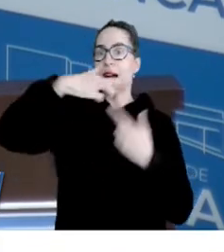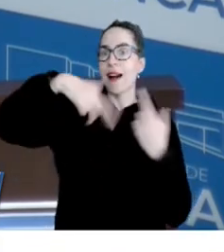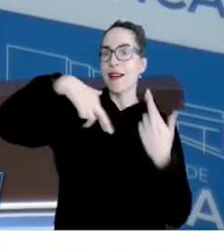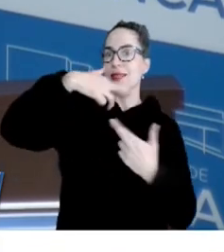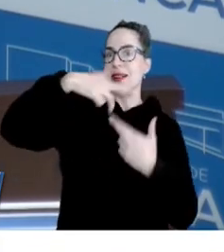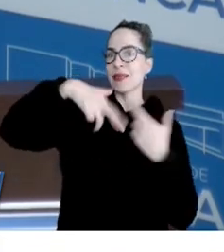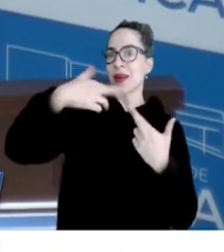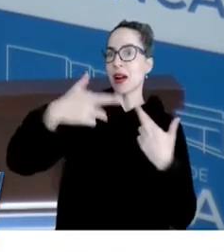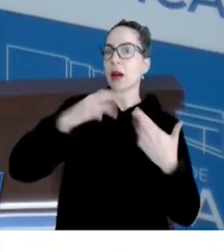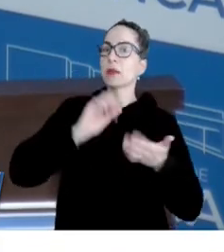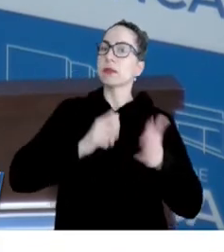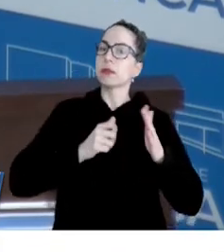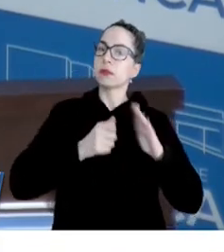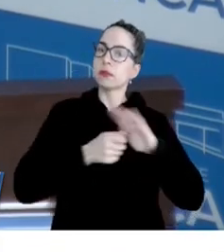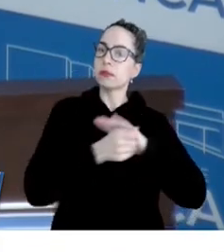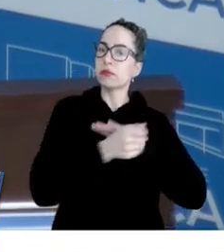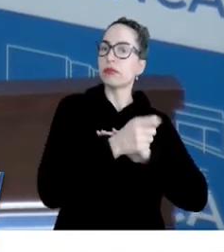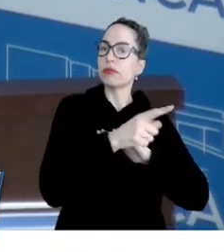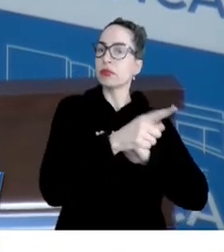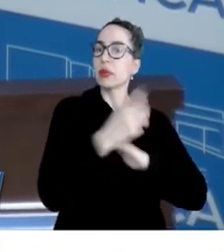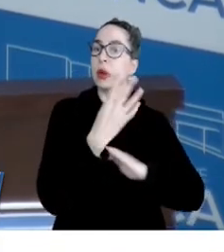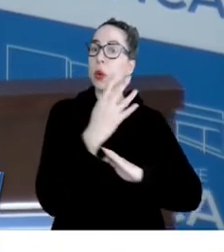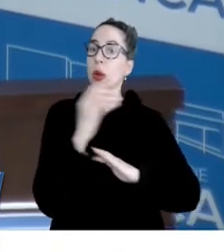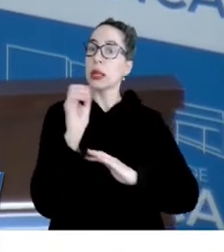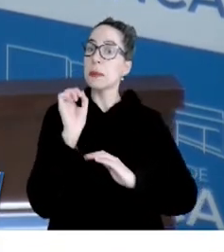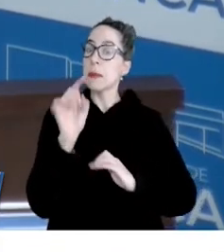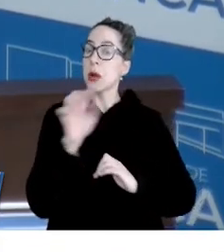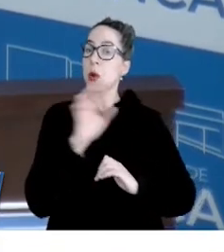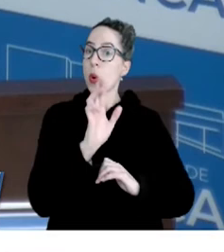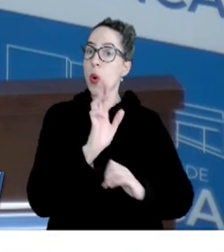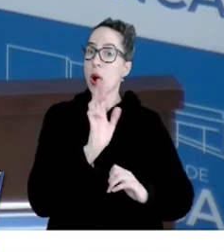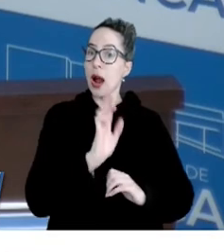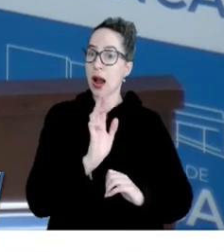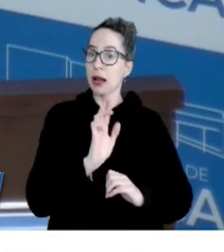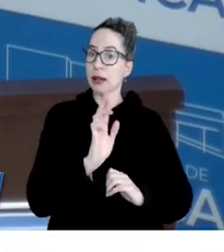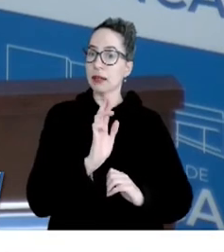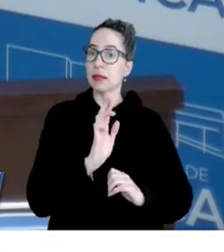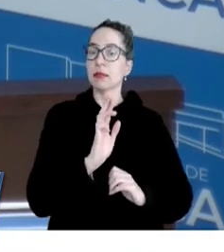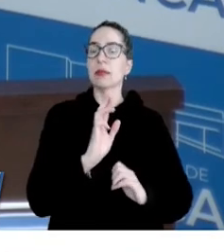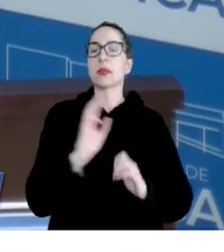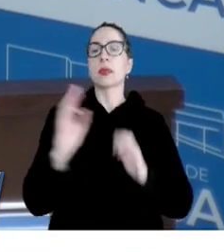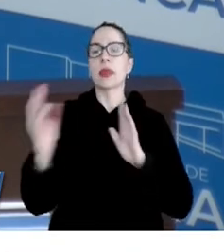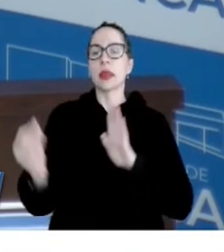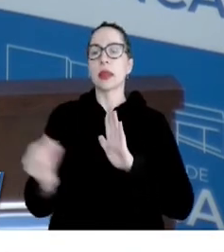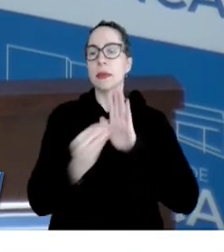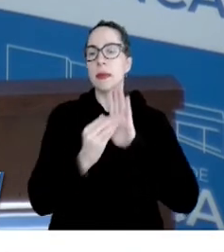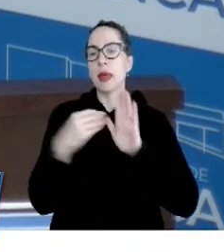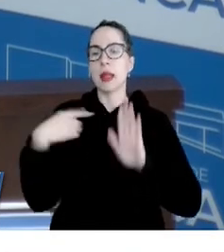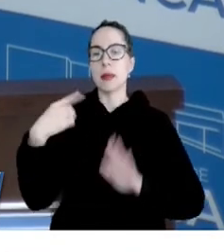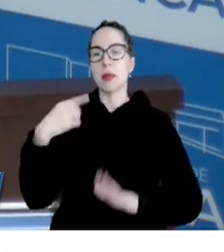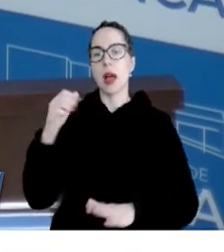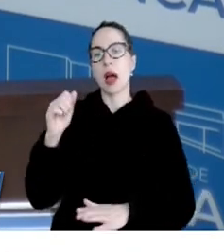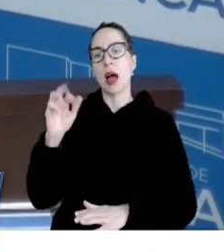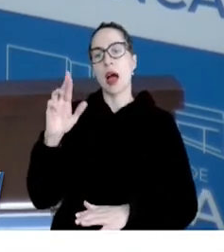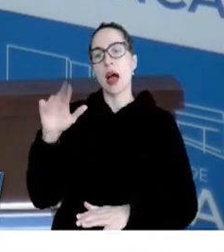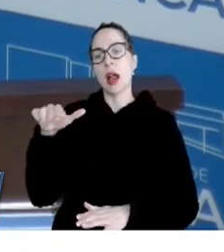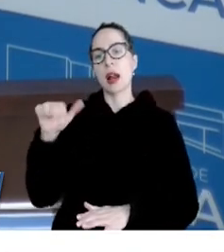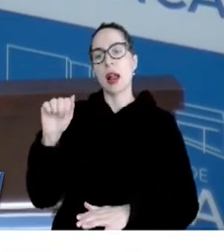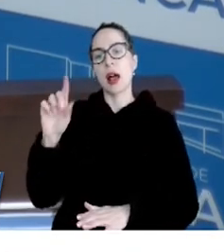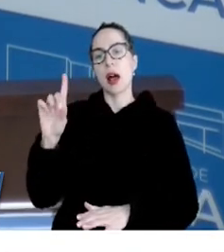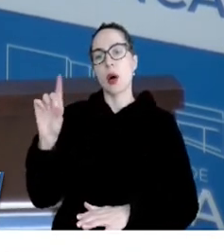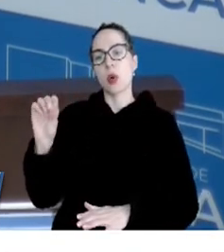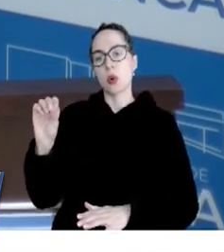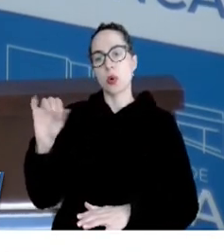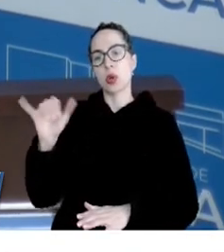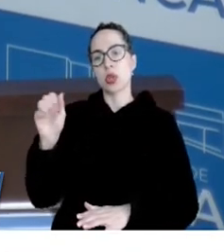lá R$ 400 mil para essa modernização. Uma emenda do deputado federal Arnaldo Jardim, que a gente conseguiu